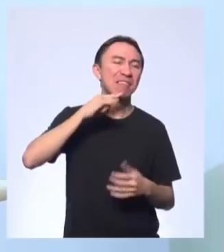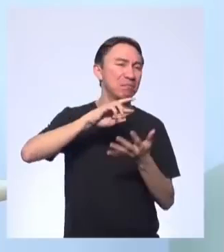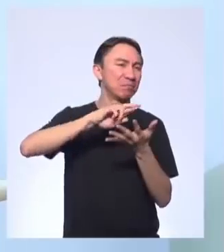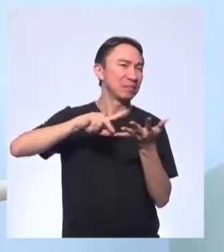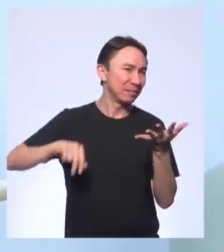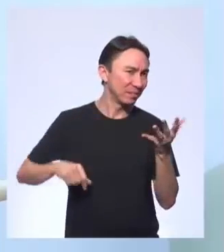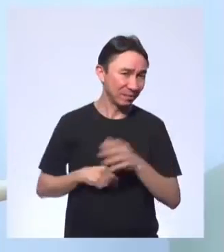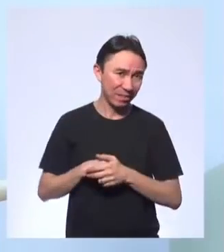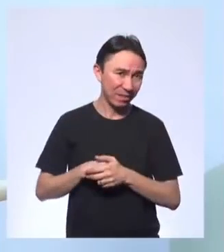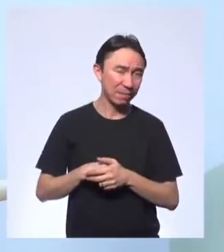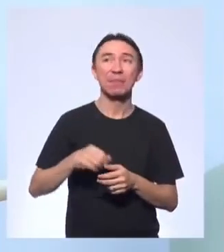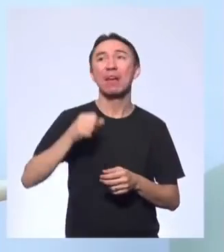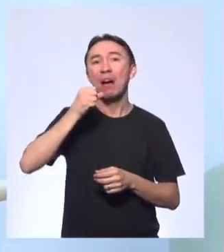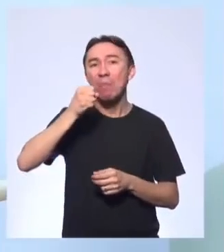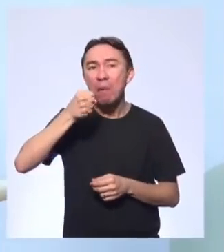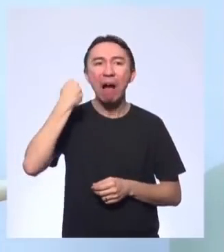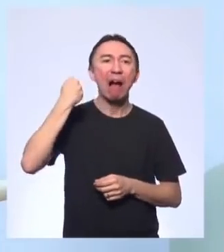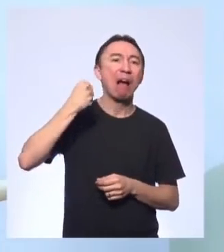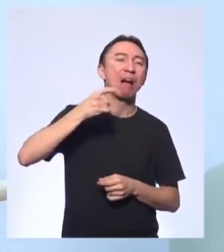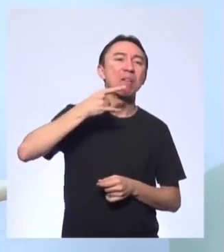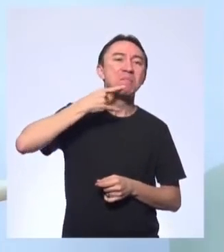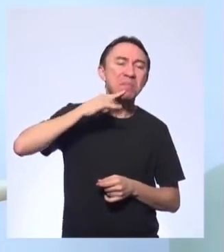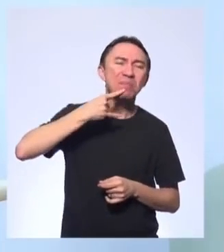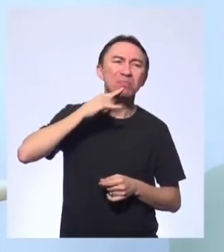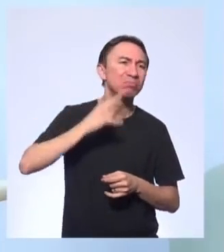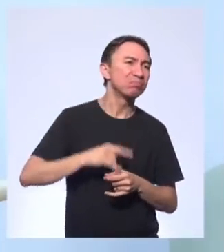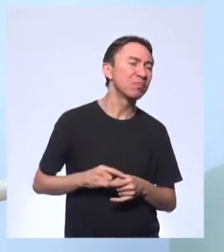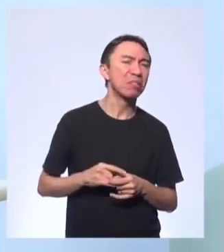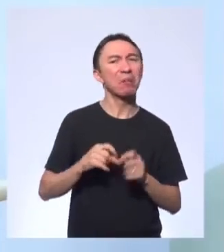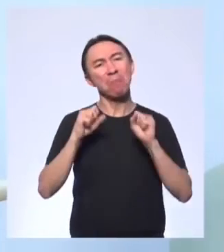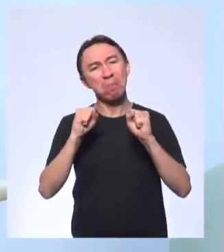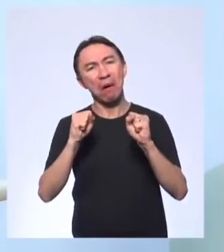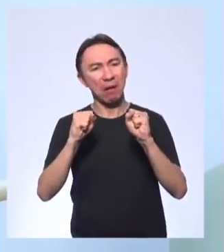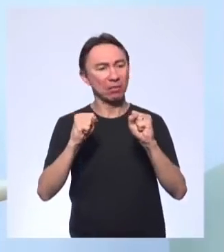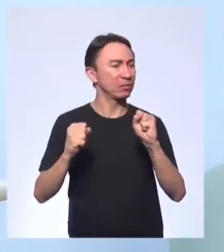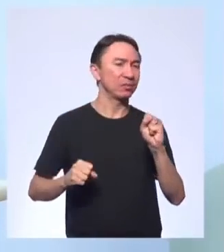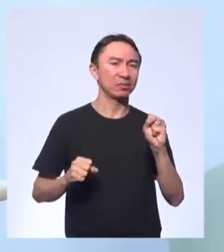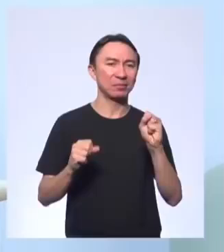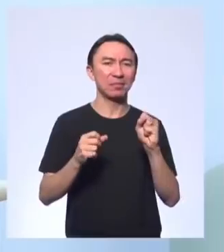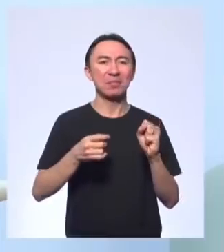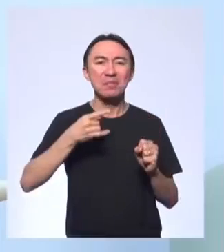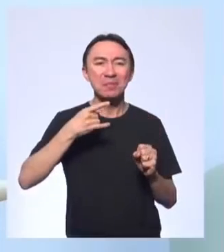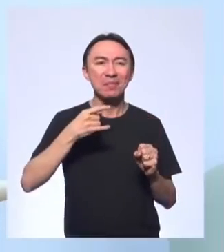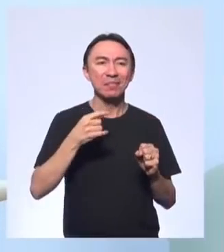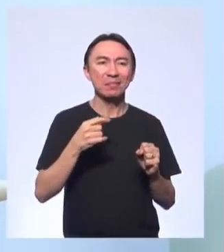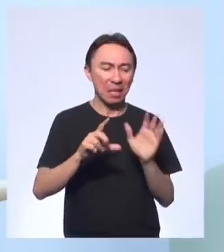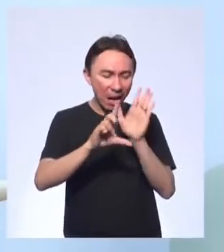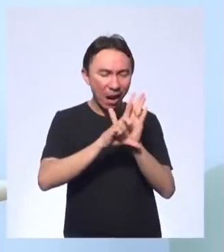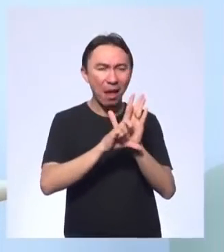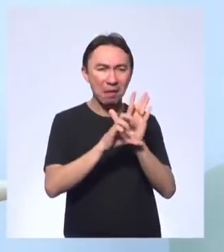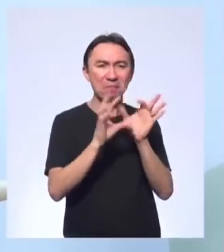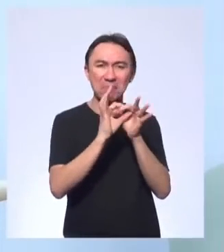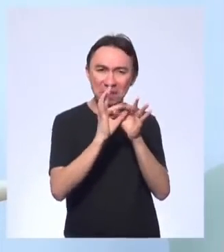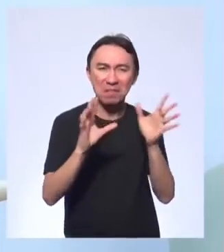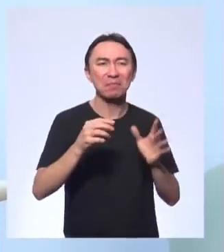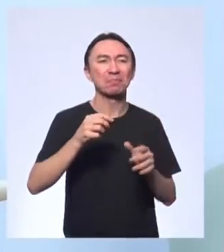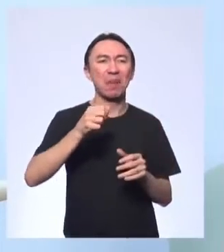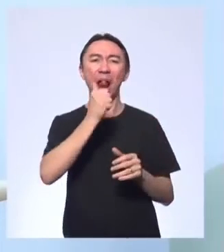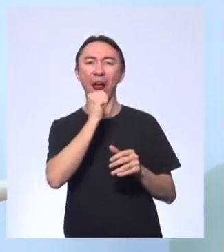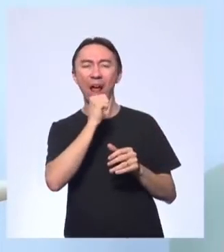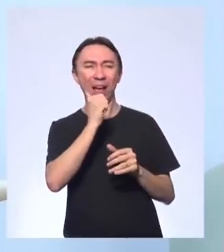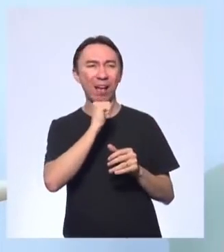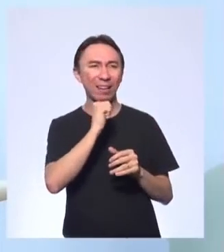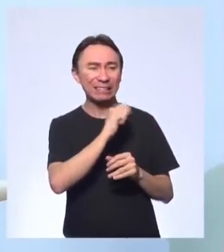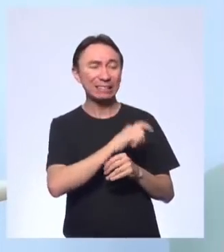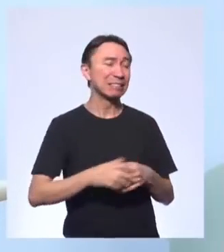droga lícita, né, que ela pode ser consumida, é muito por uma questão cultural, o quanto as pessoas